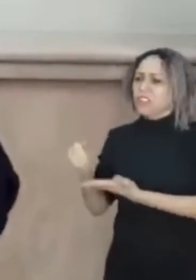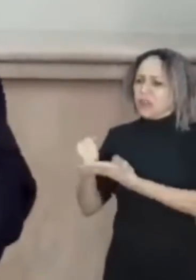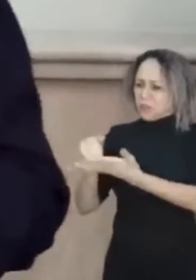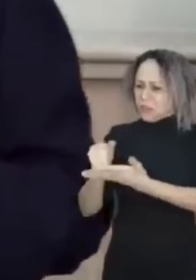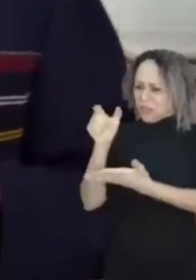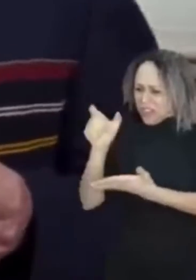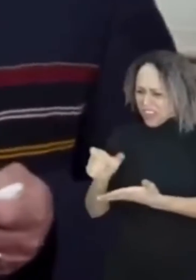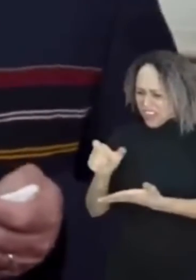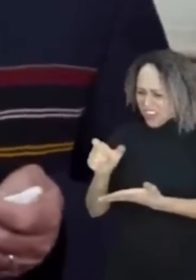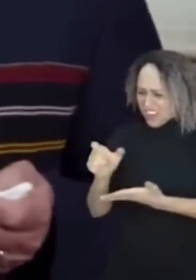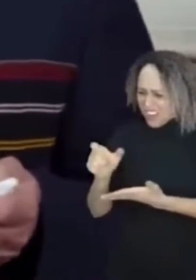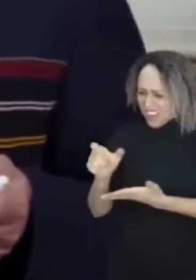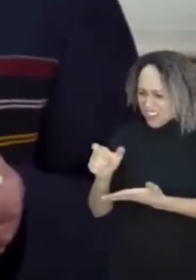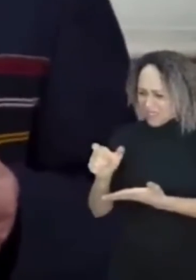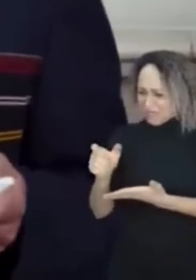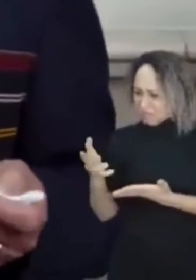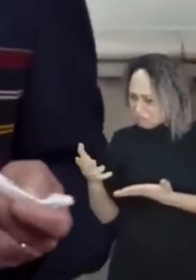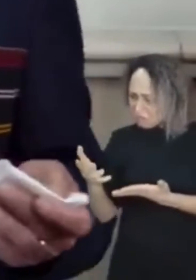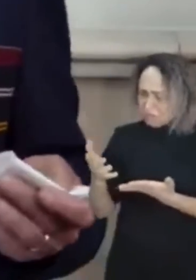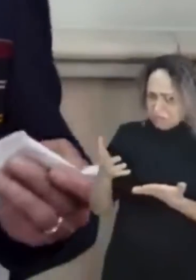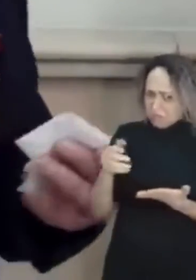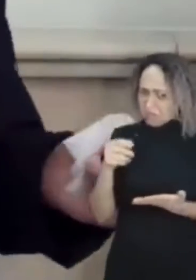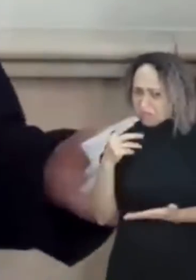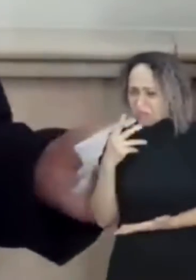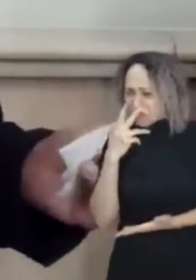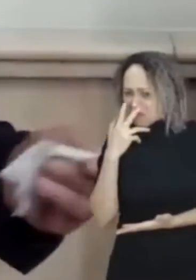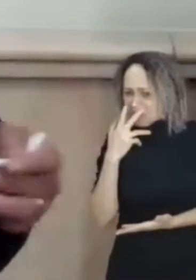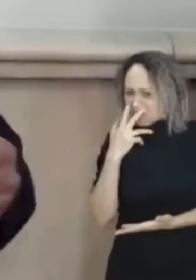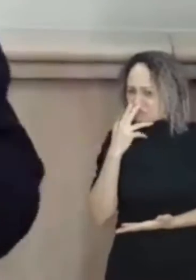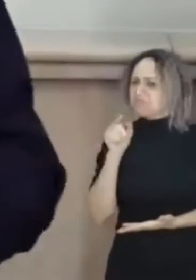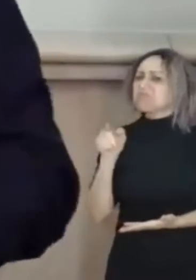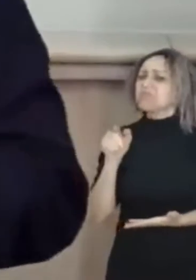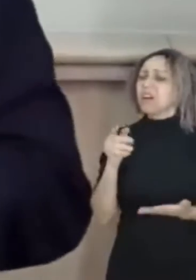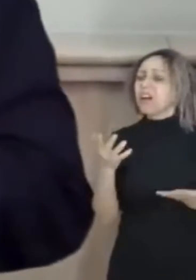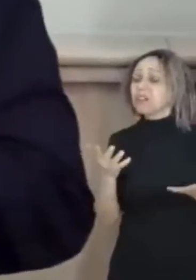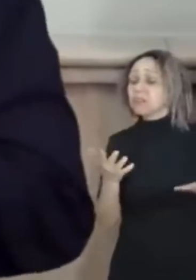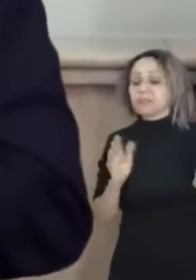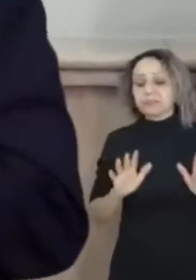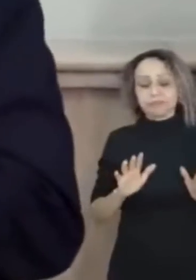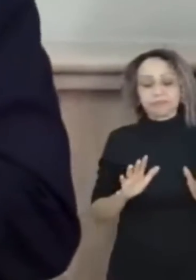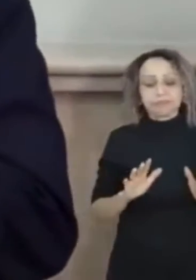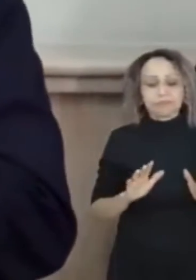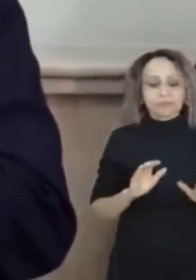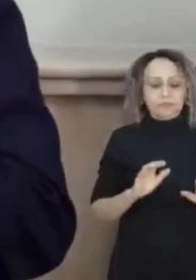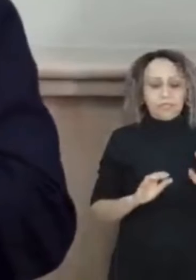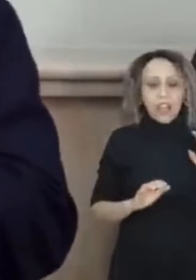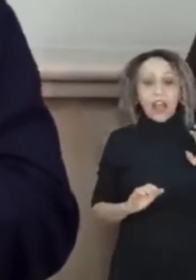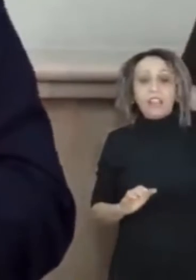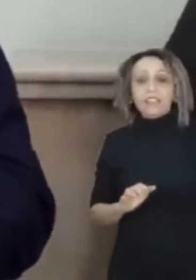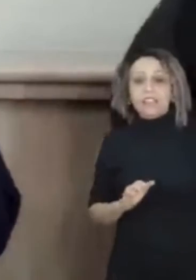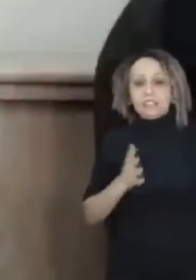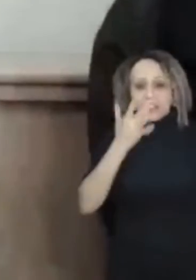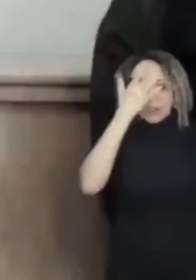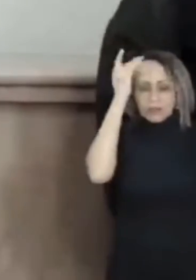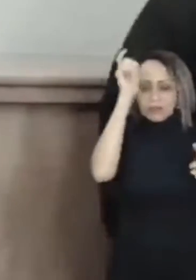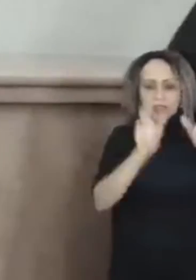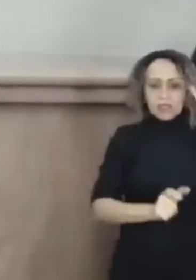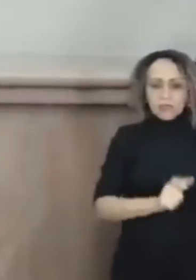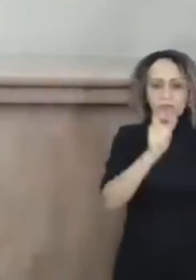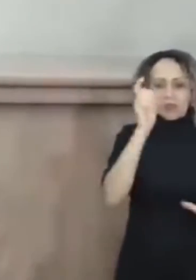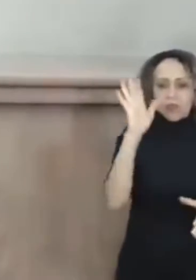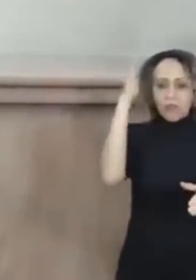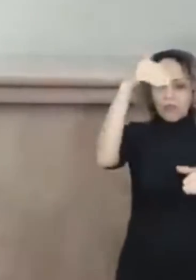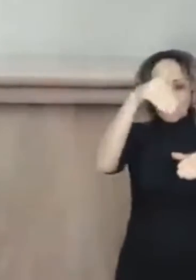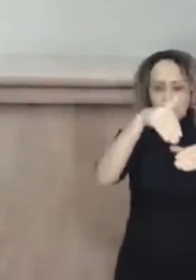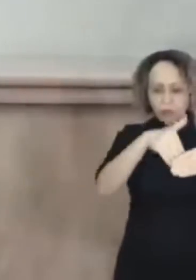das pessoas votarem no segundo turno é uma coisa totalmente livre